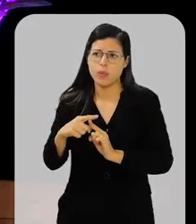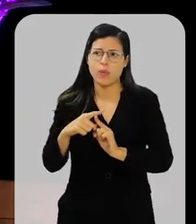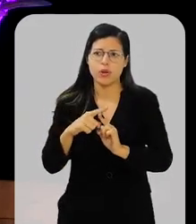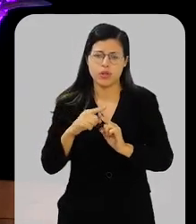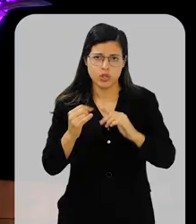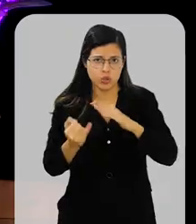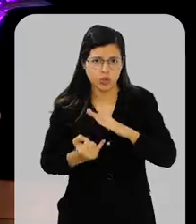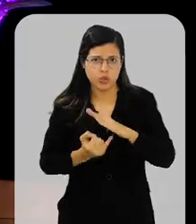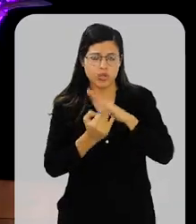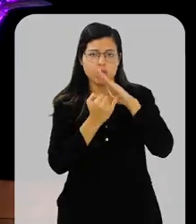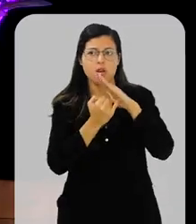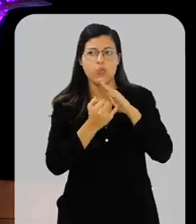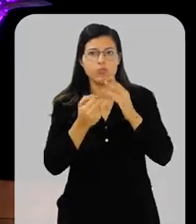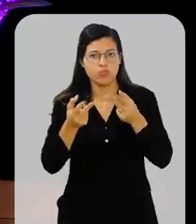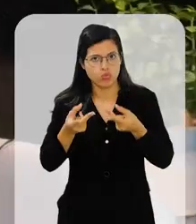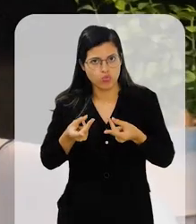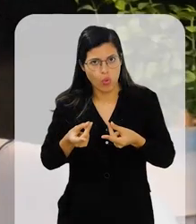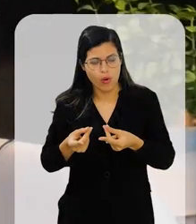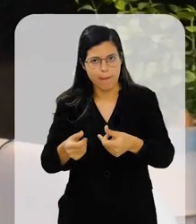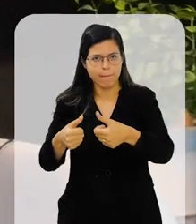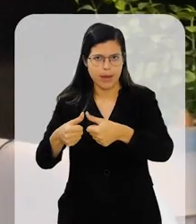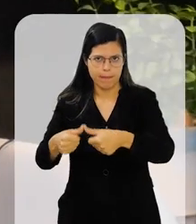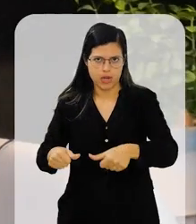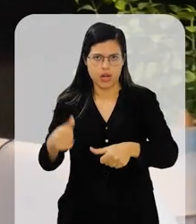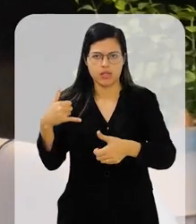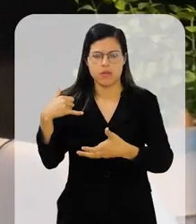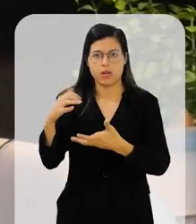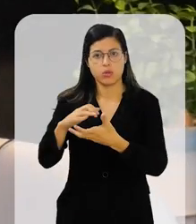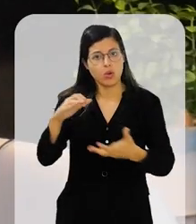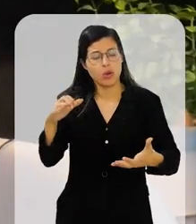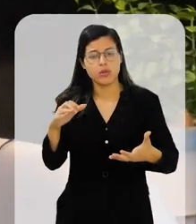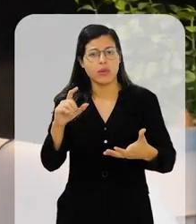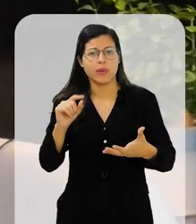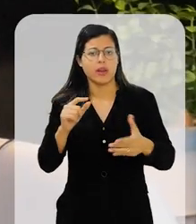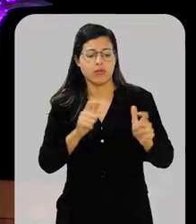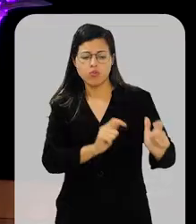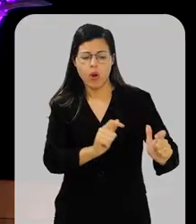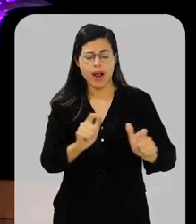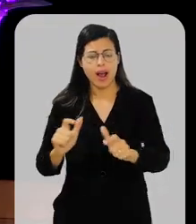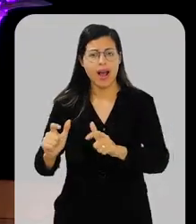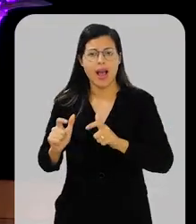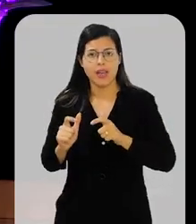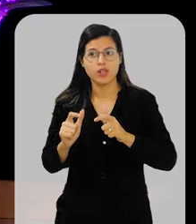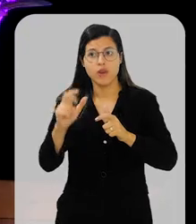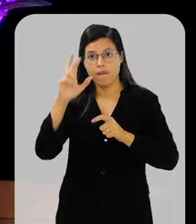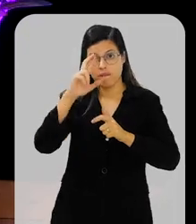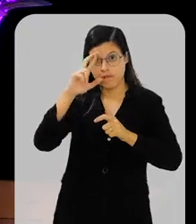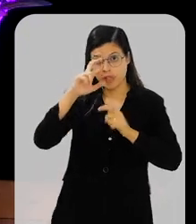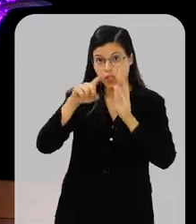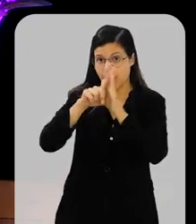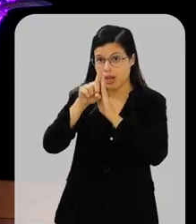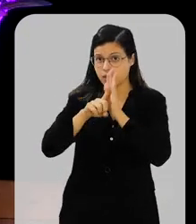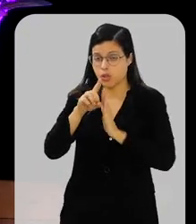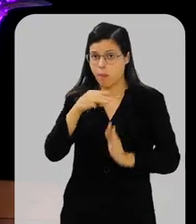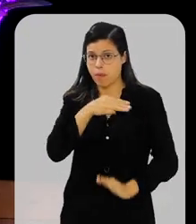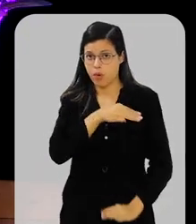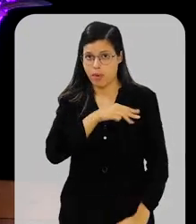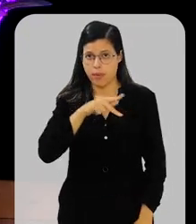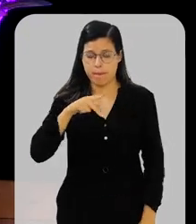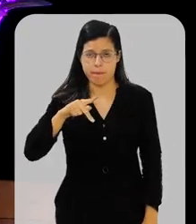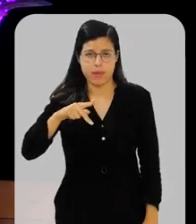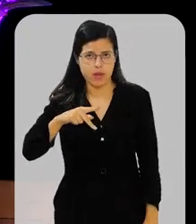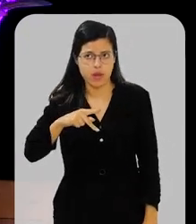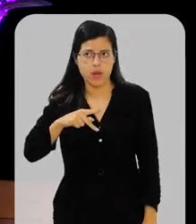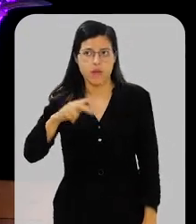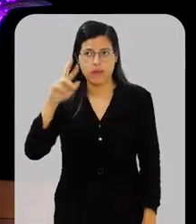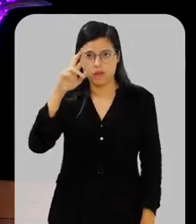a ILPI, que são as instituições de longa permanência para idosos, que são espaços, hoje, fiscalizados pelo